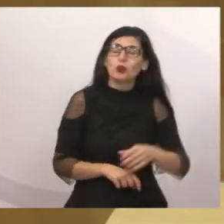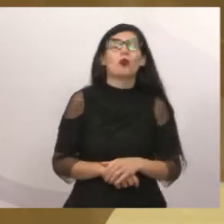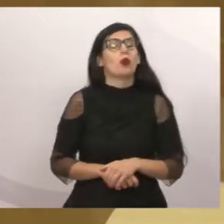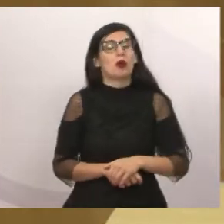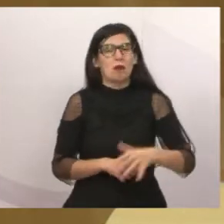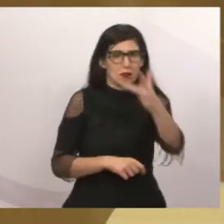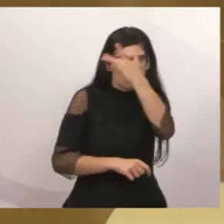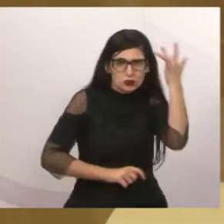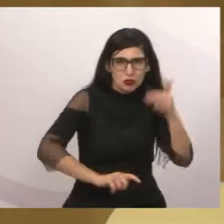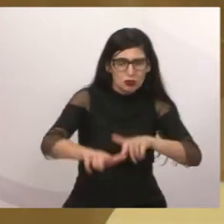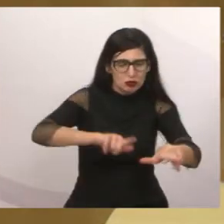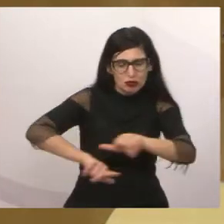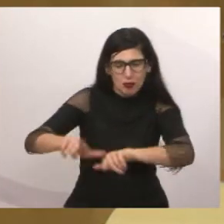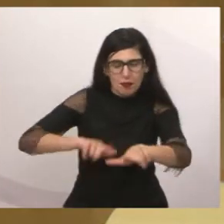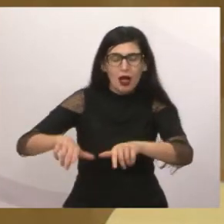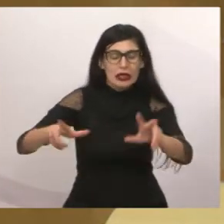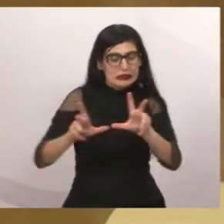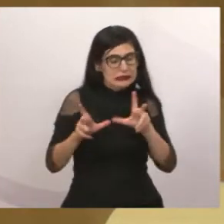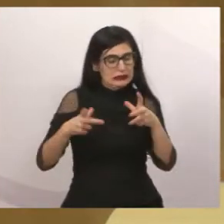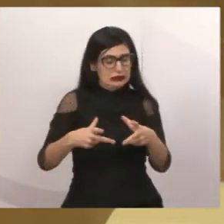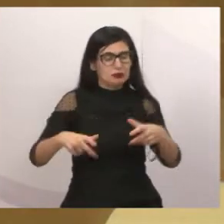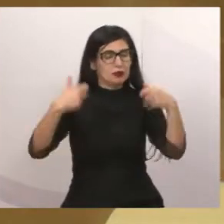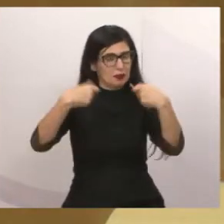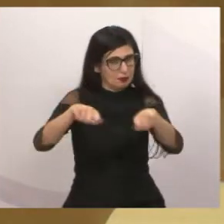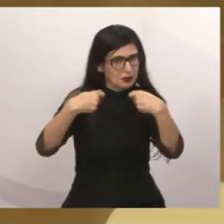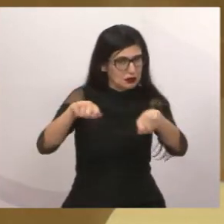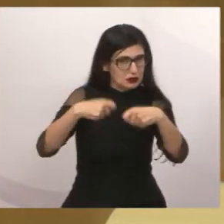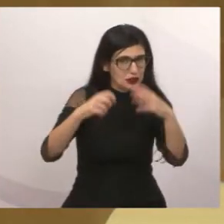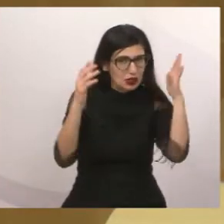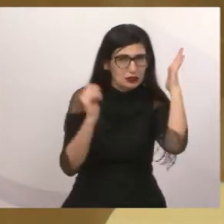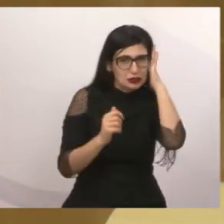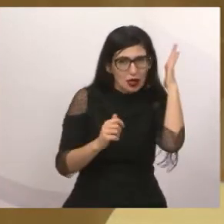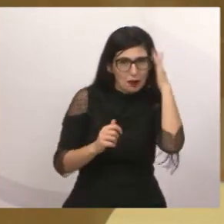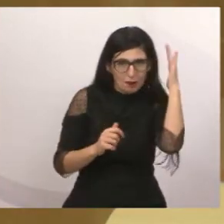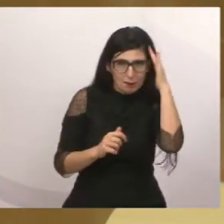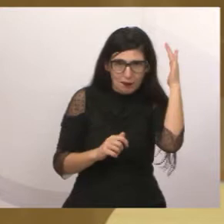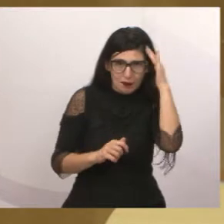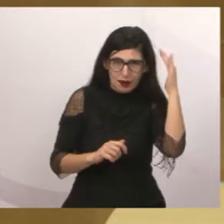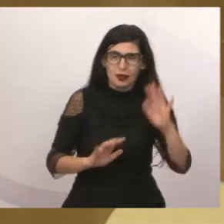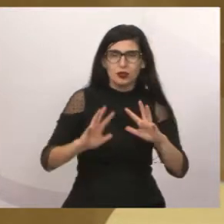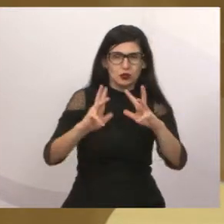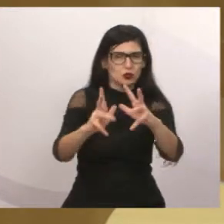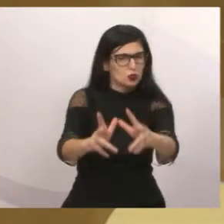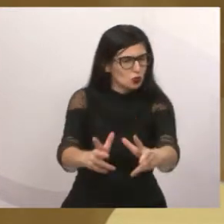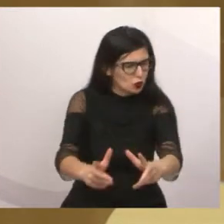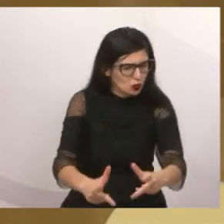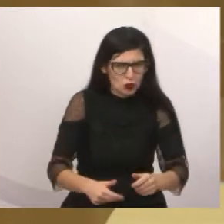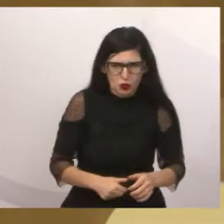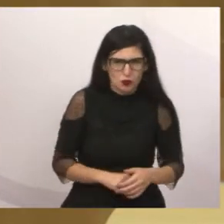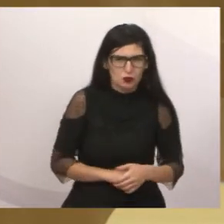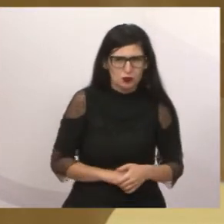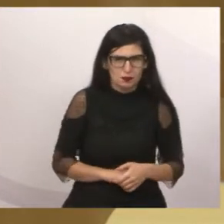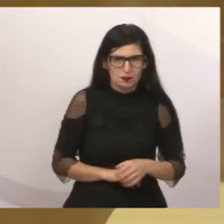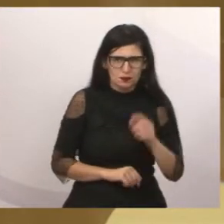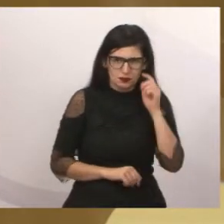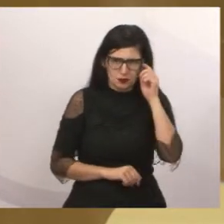as câmaras têm que acompanhar nas atribuições